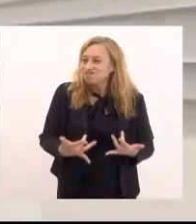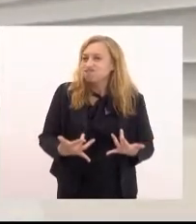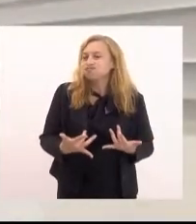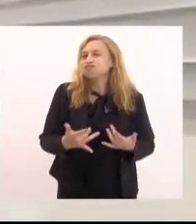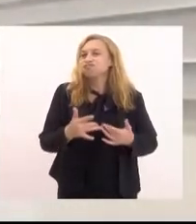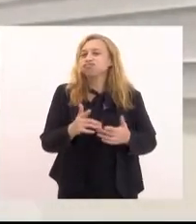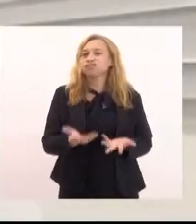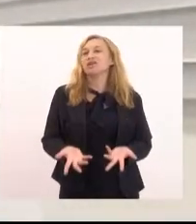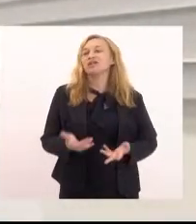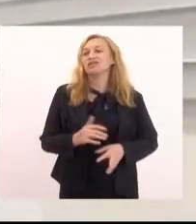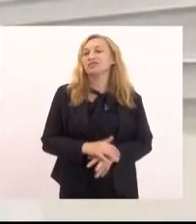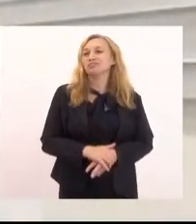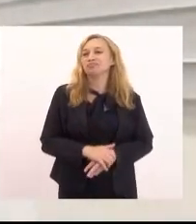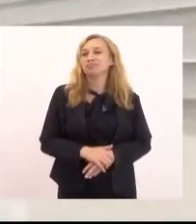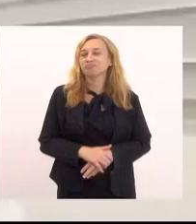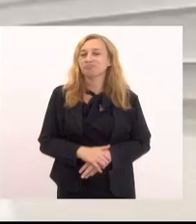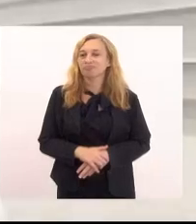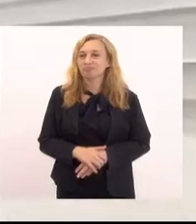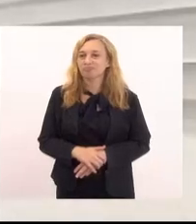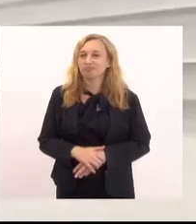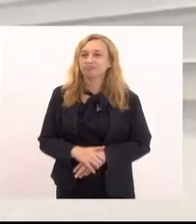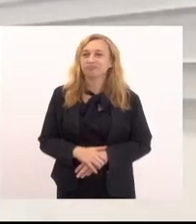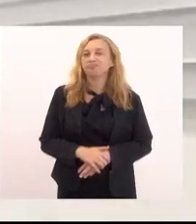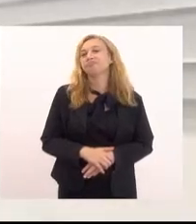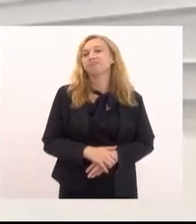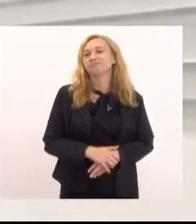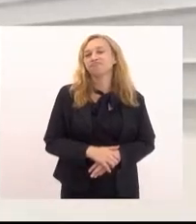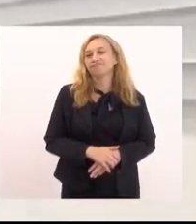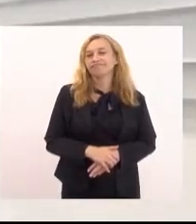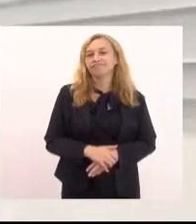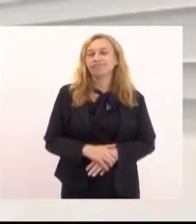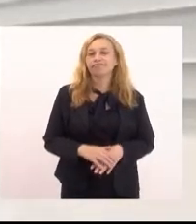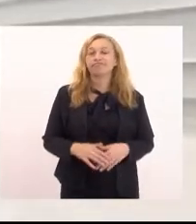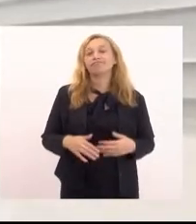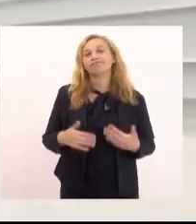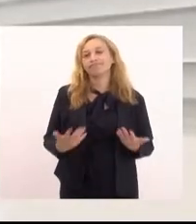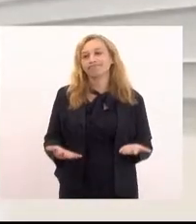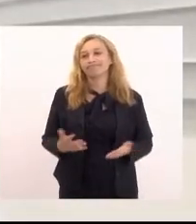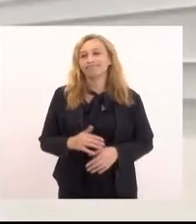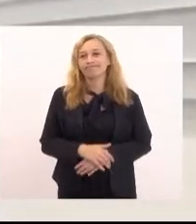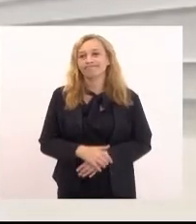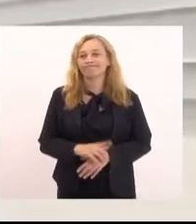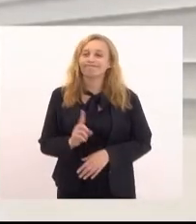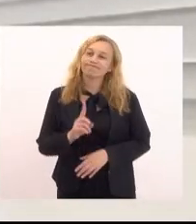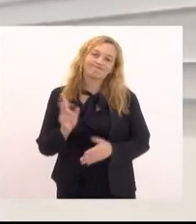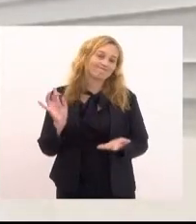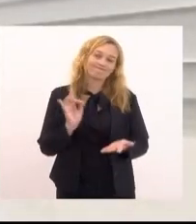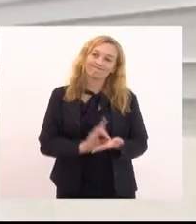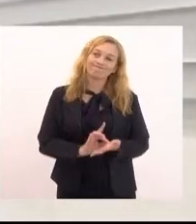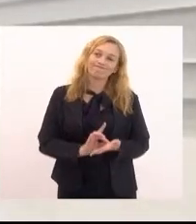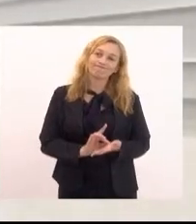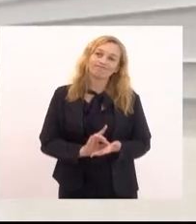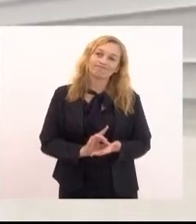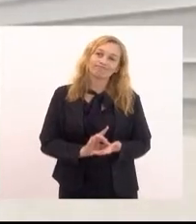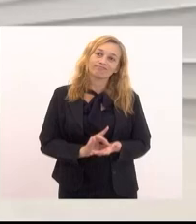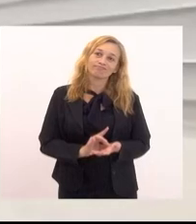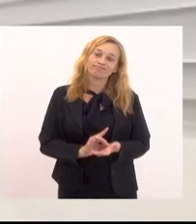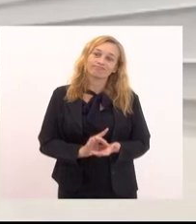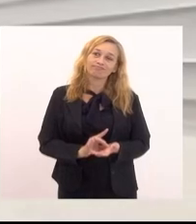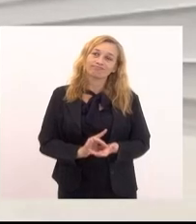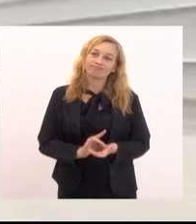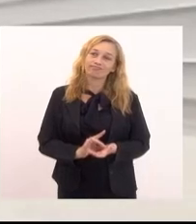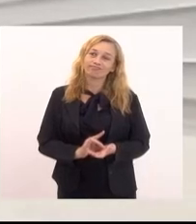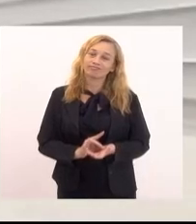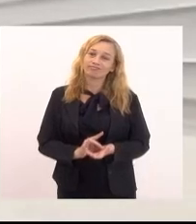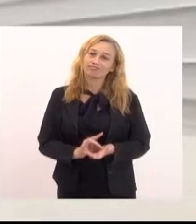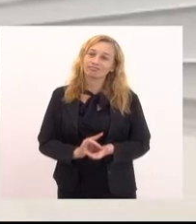e de multiplicidade identitária. No entanto, não é essa a realidade da imigração, mas